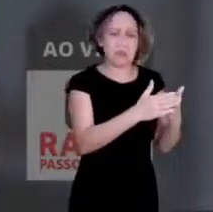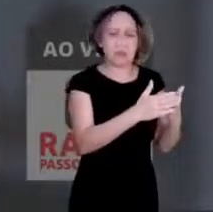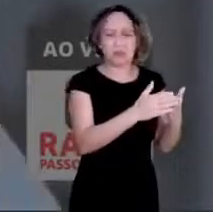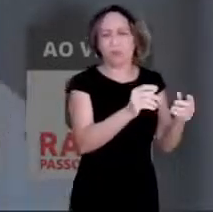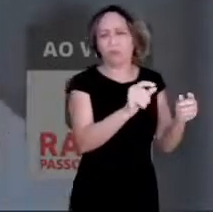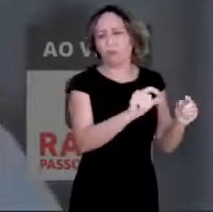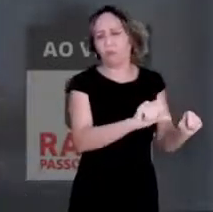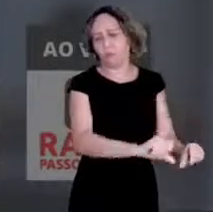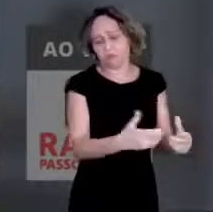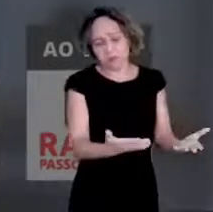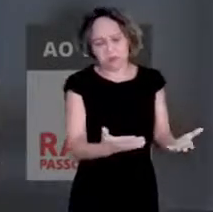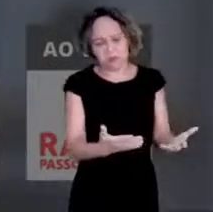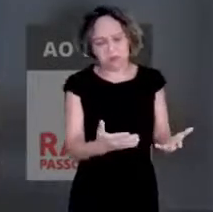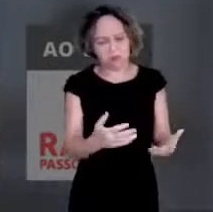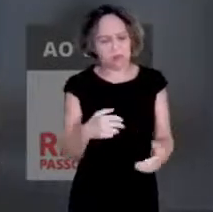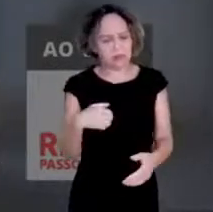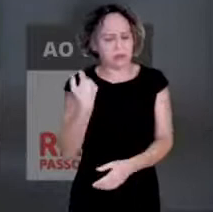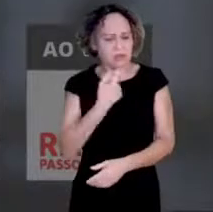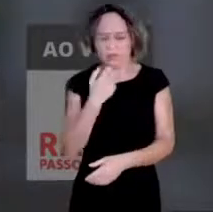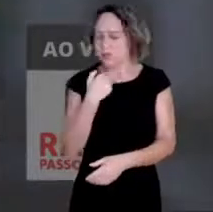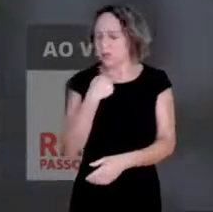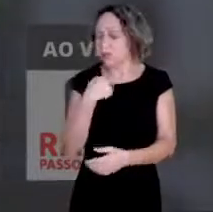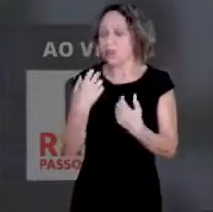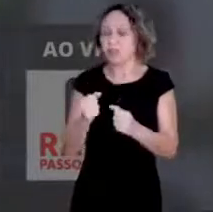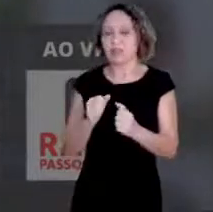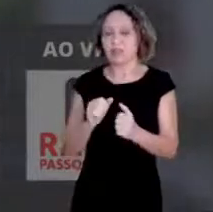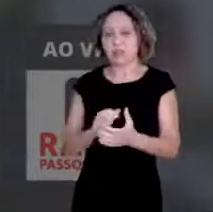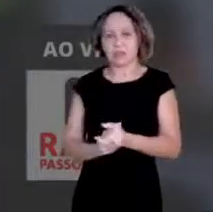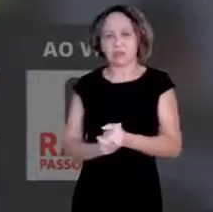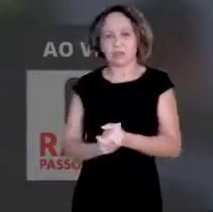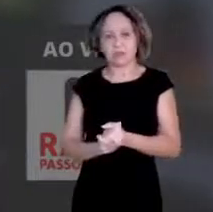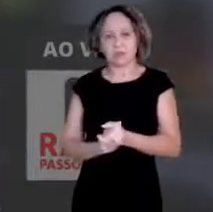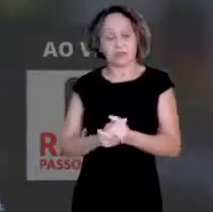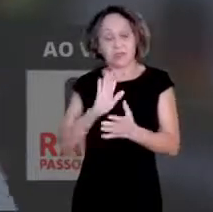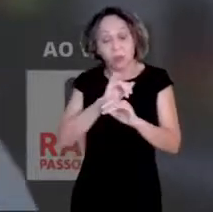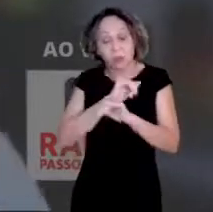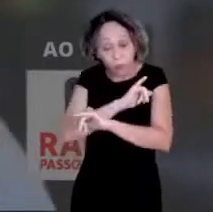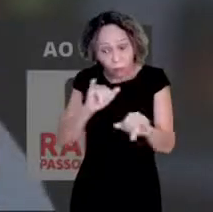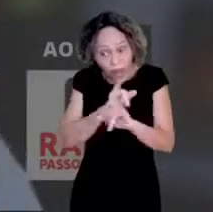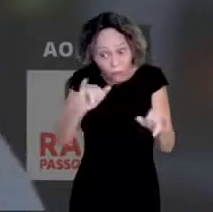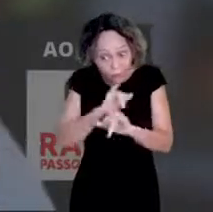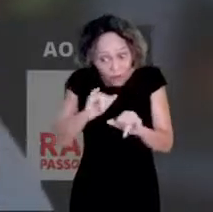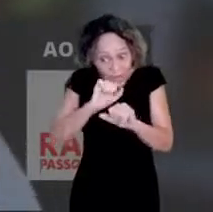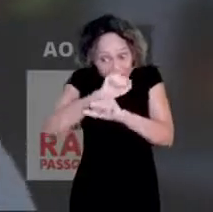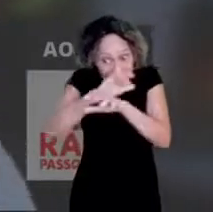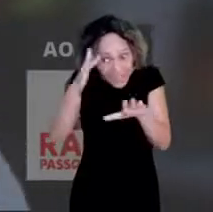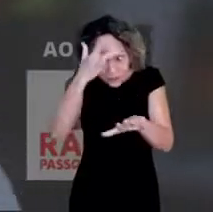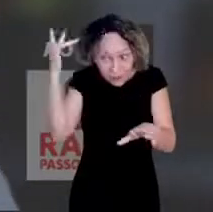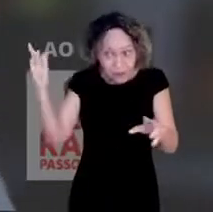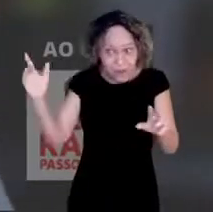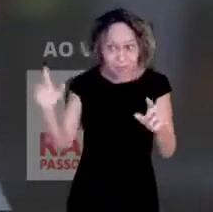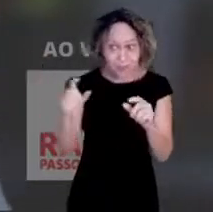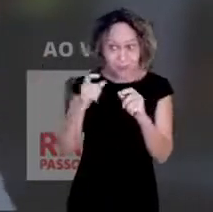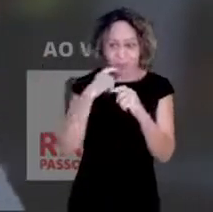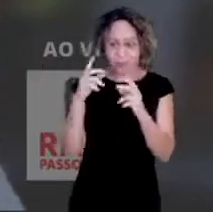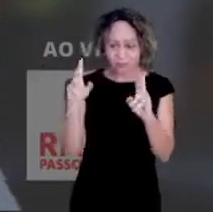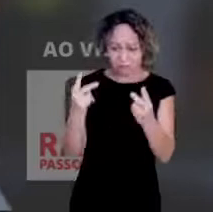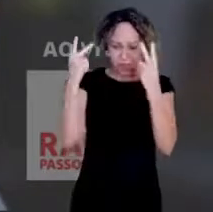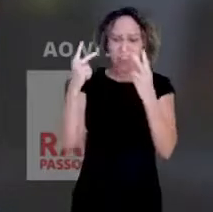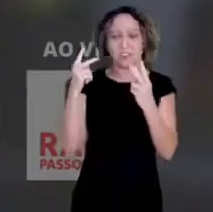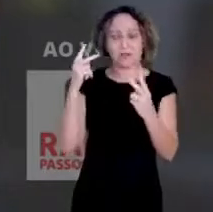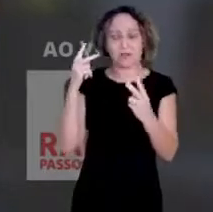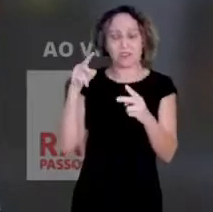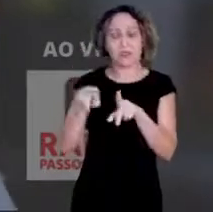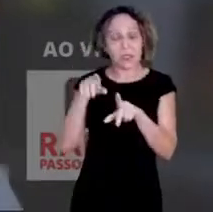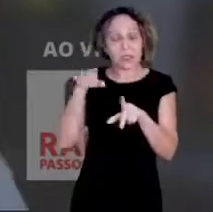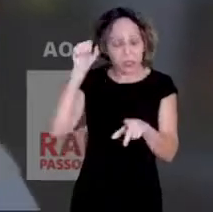o gás é uma coisa elementar para que a dona de casa, para que o trabalhador possa cozinhar. Tem gente que não está